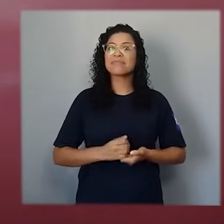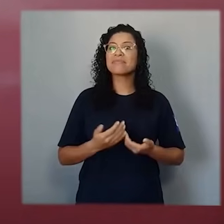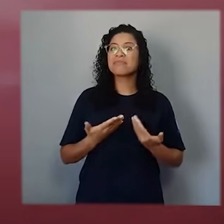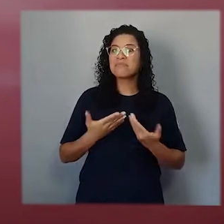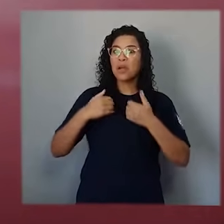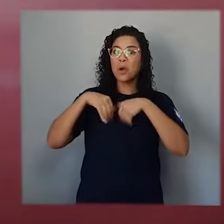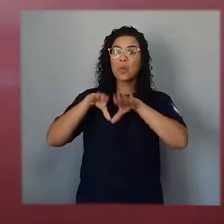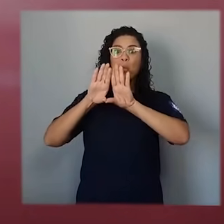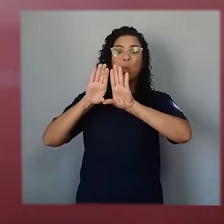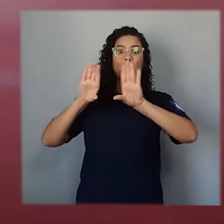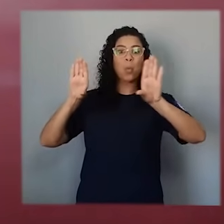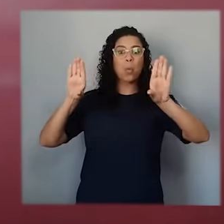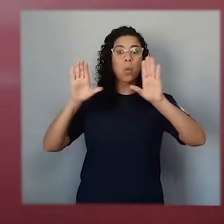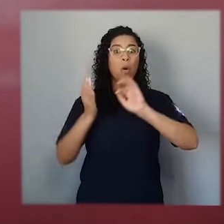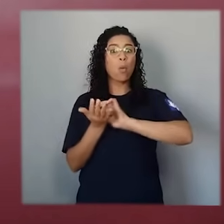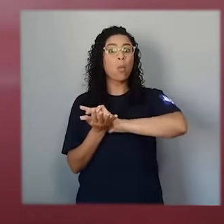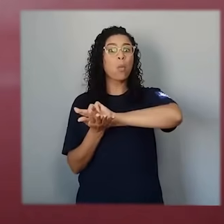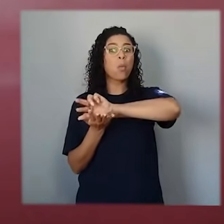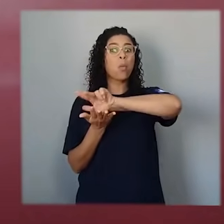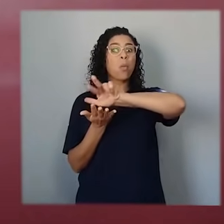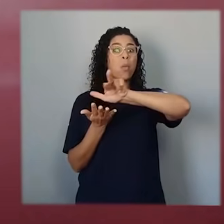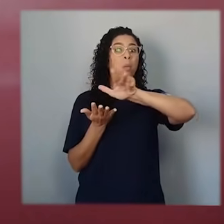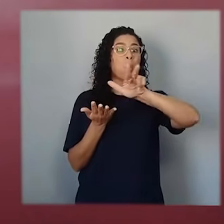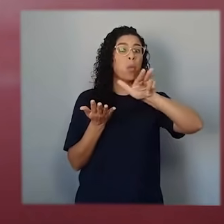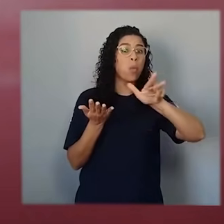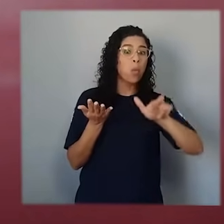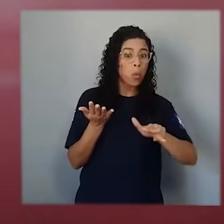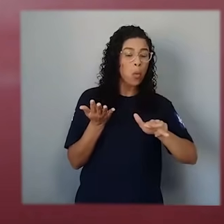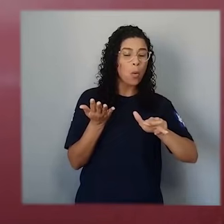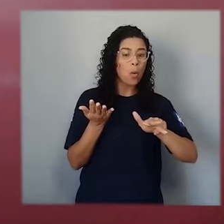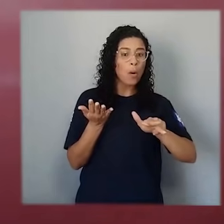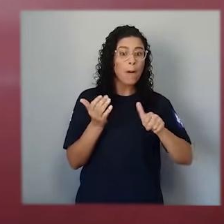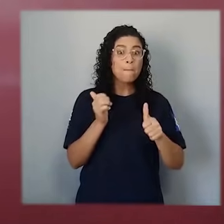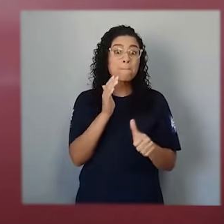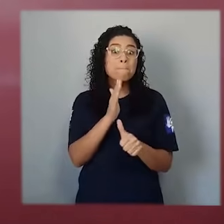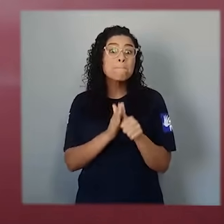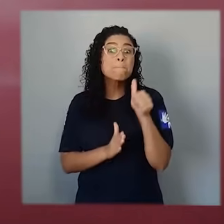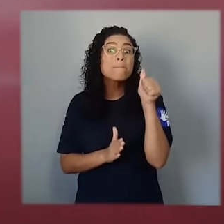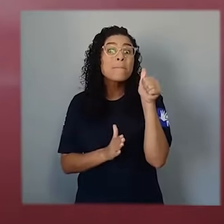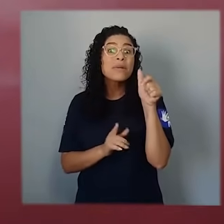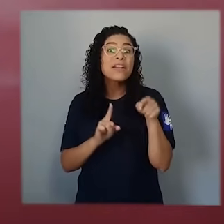Quantos céus nós vimos no nosso primeiro encontro!